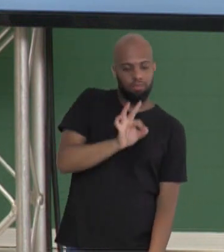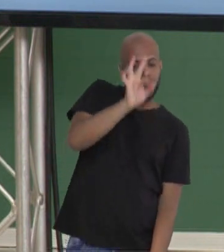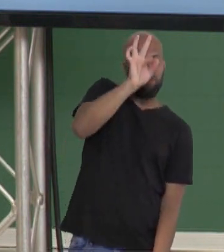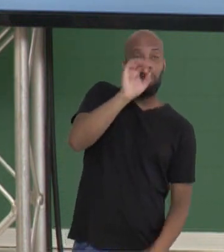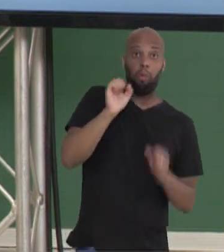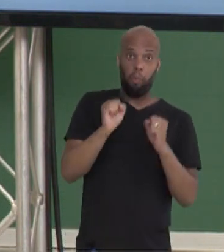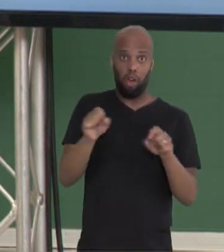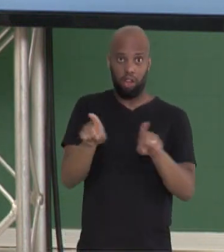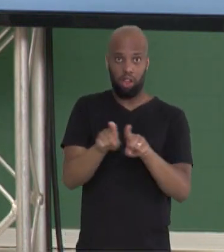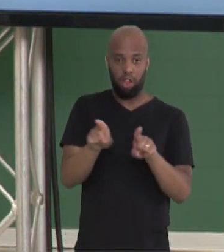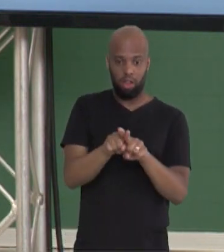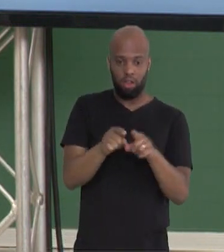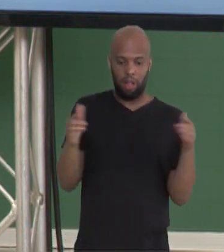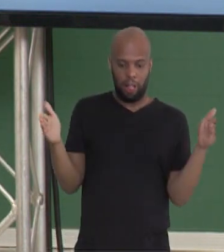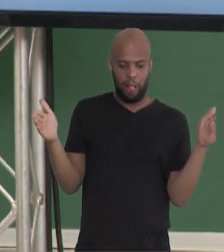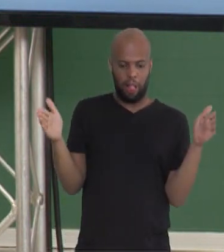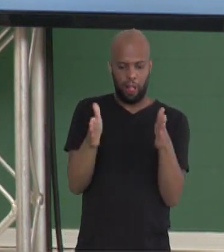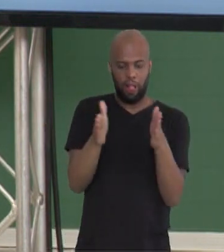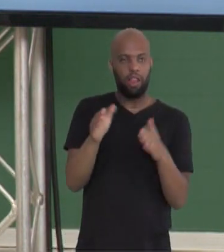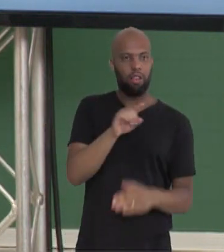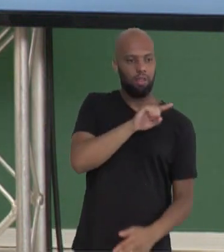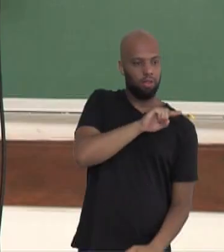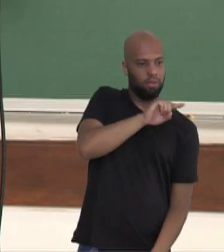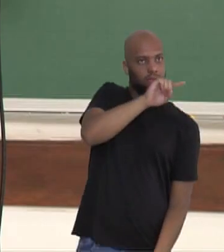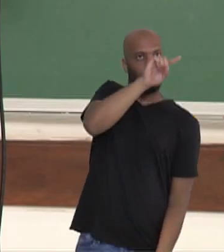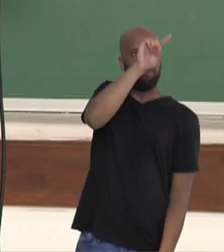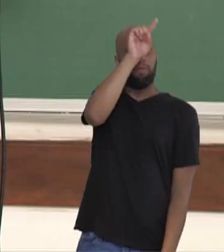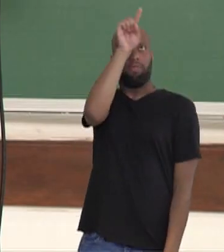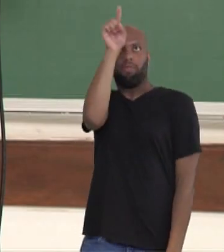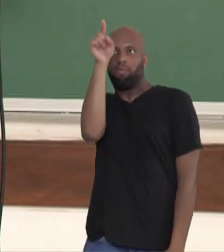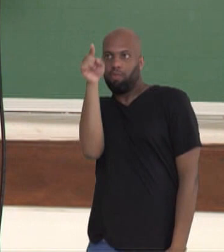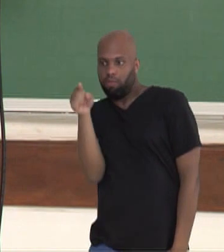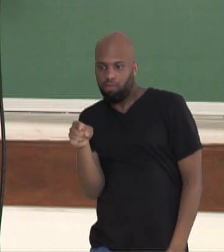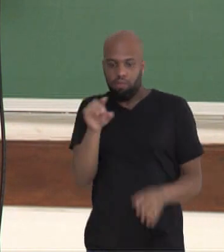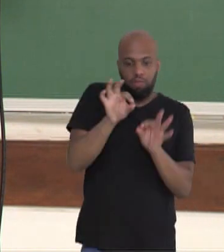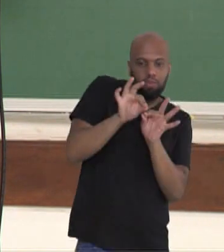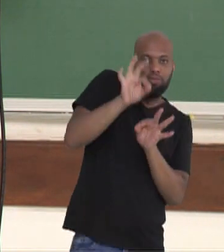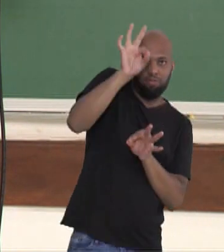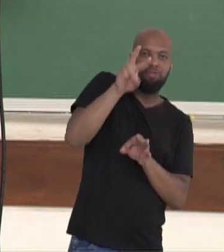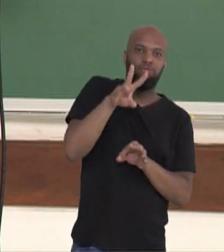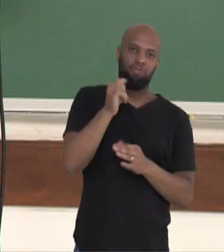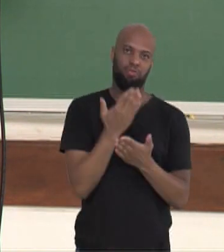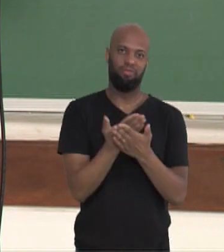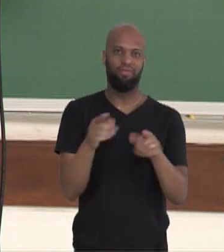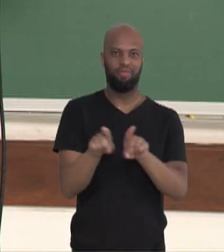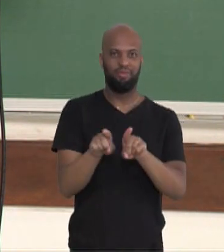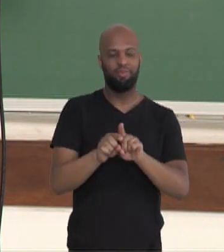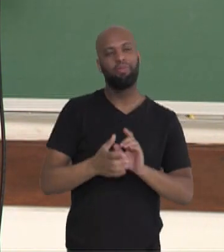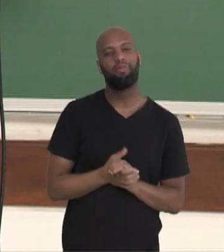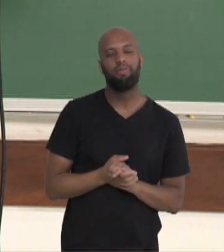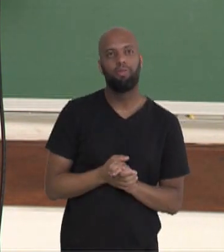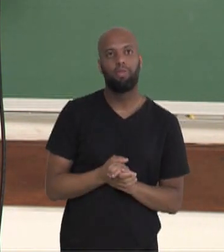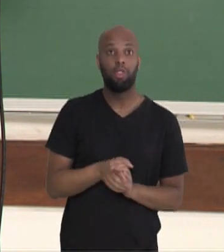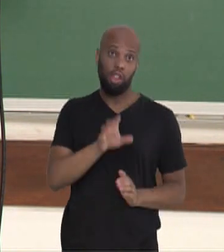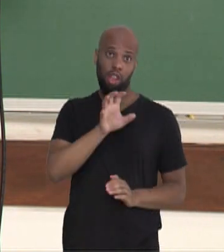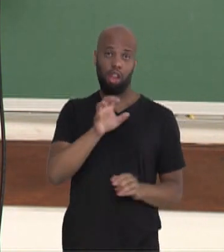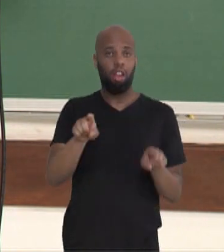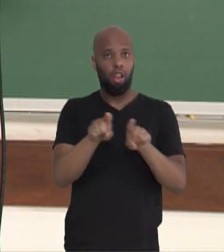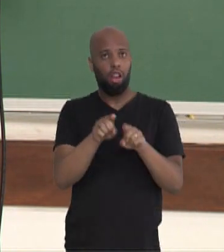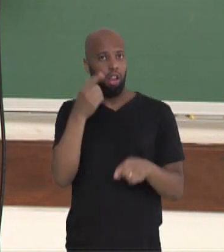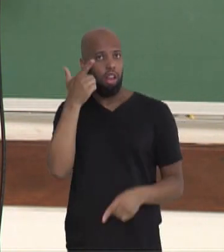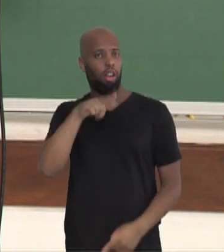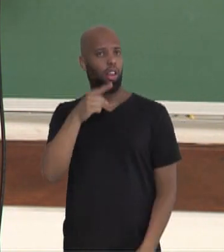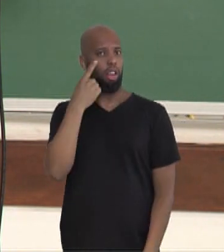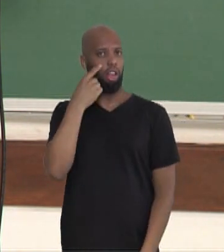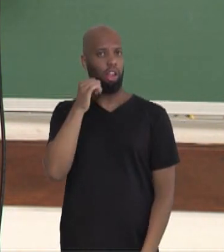formando um comportamento diferente, que a gente vai estar estudando no decorrer da função seno, tá? E assim a gente vai vendo então